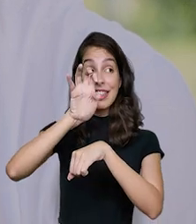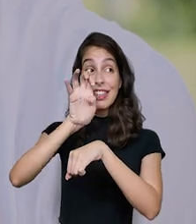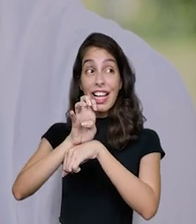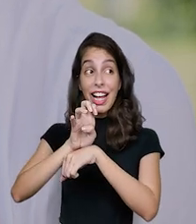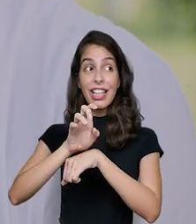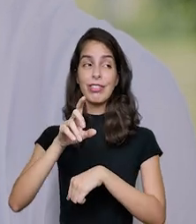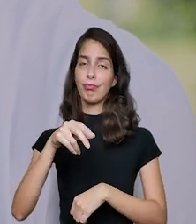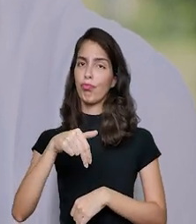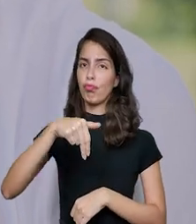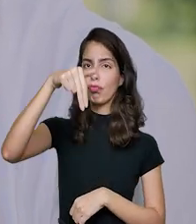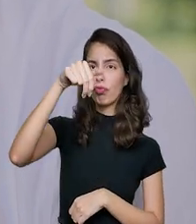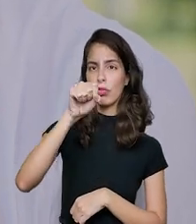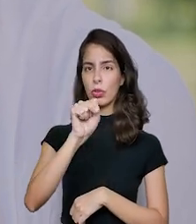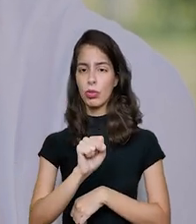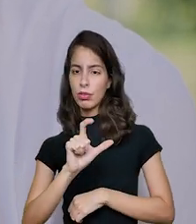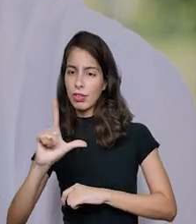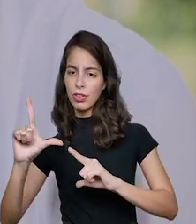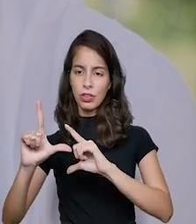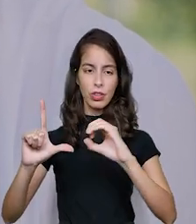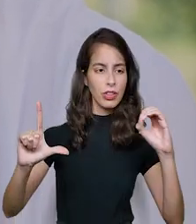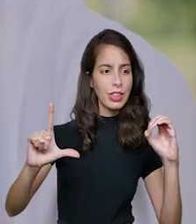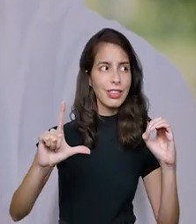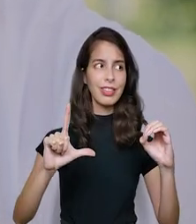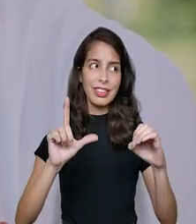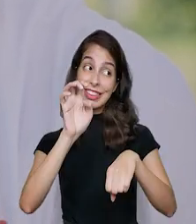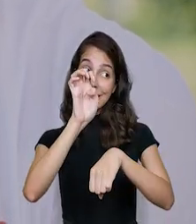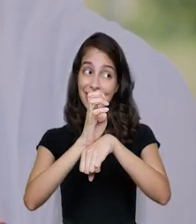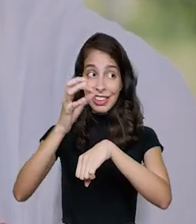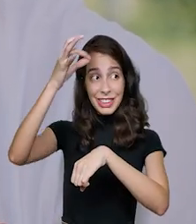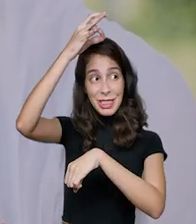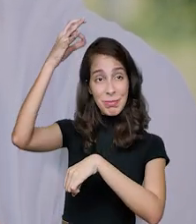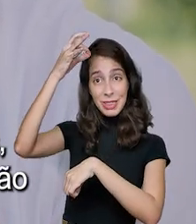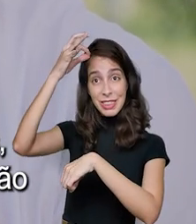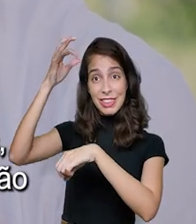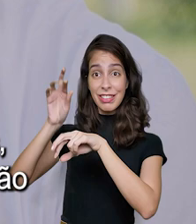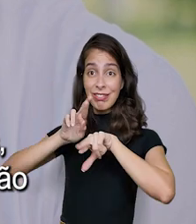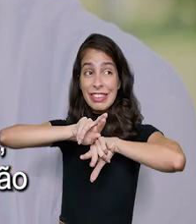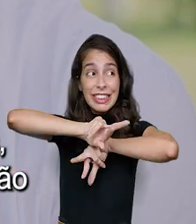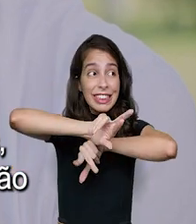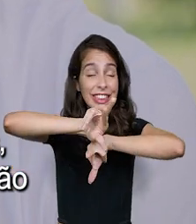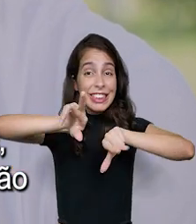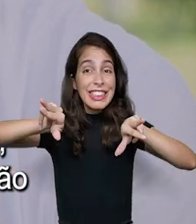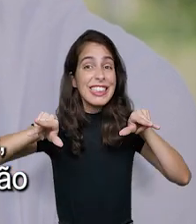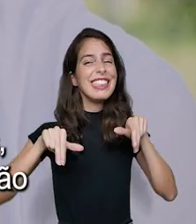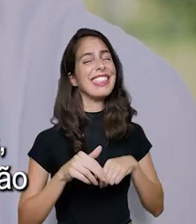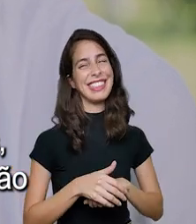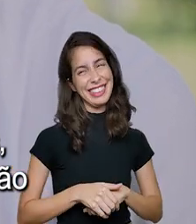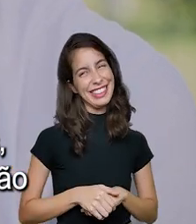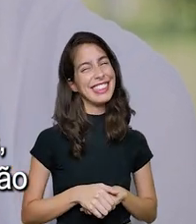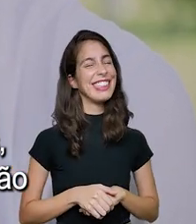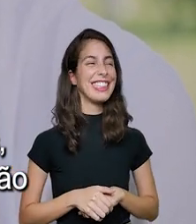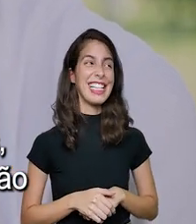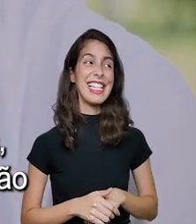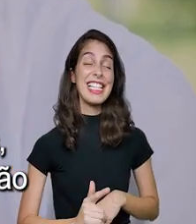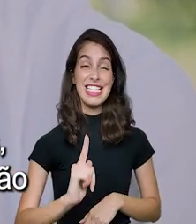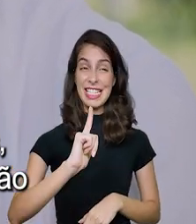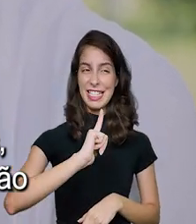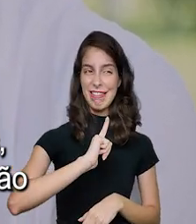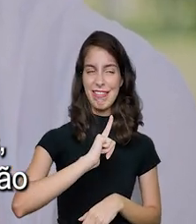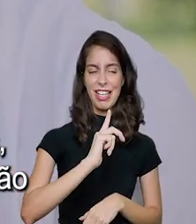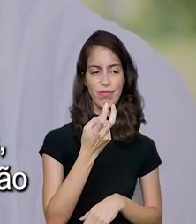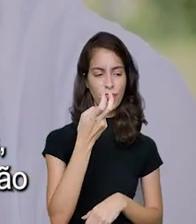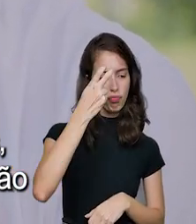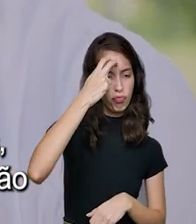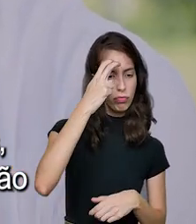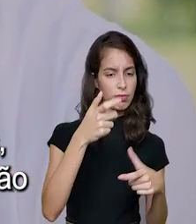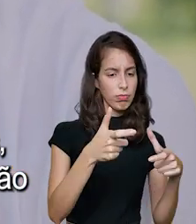entre o norte o sul e o leste e oeste tem diferença você sabe disso né Nós temos um uma cultura né europeia né algumas